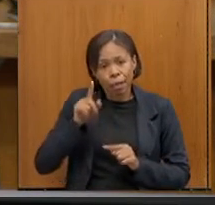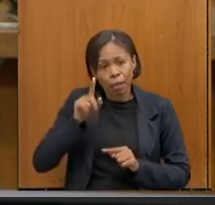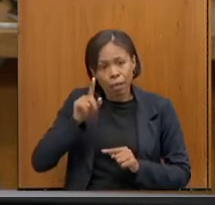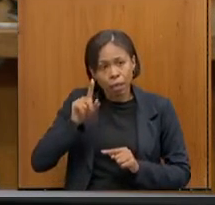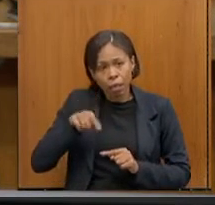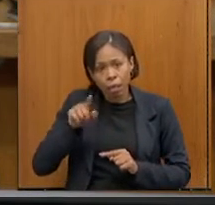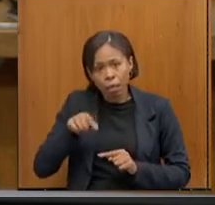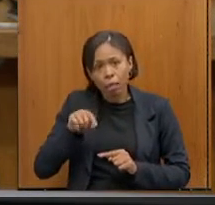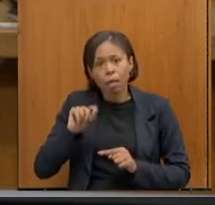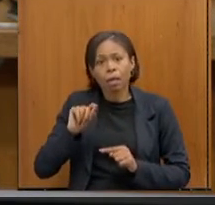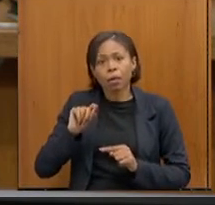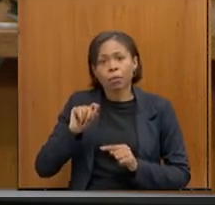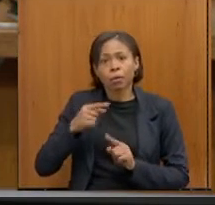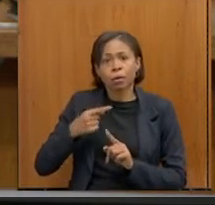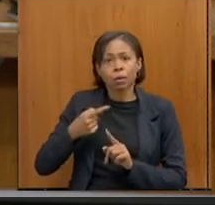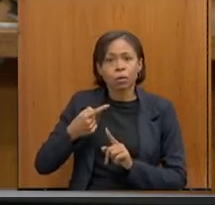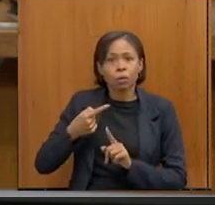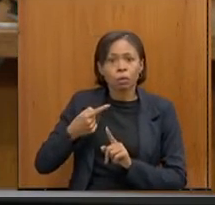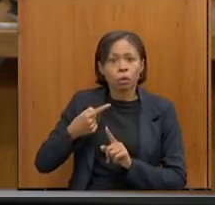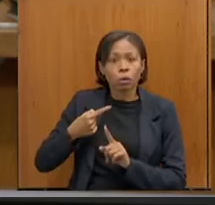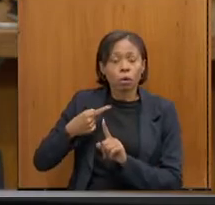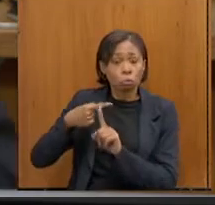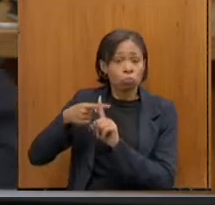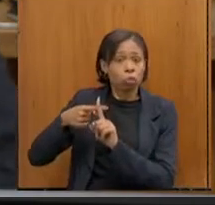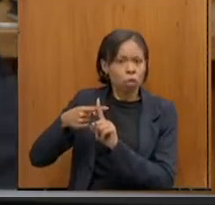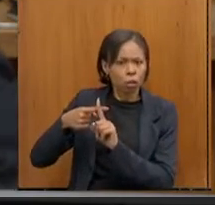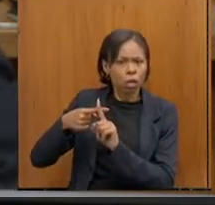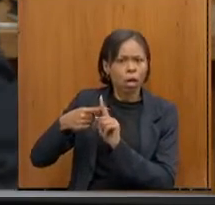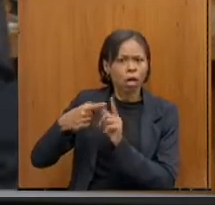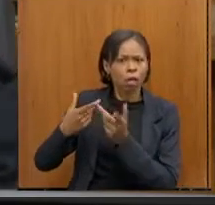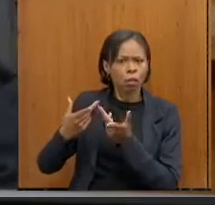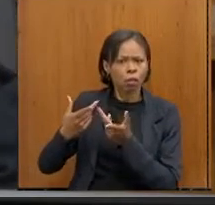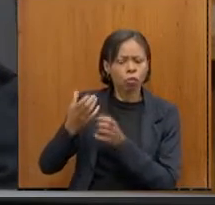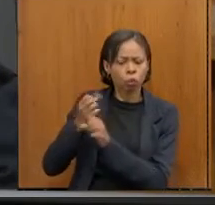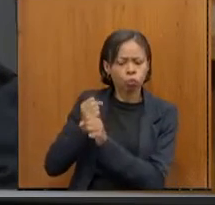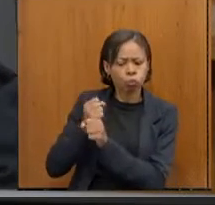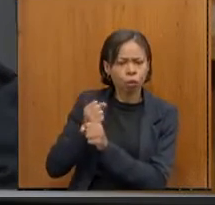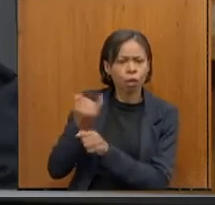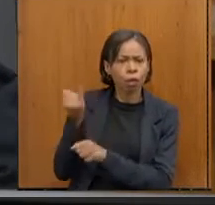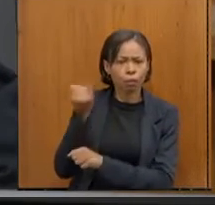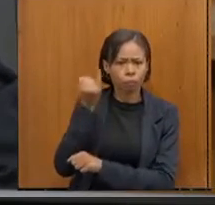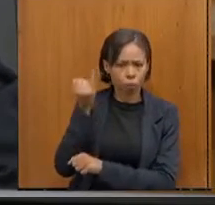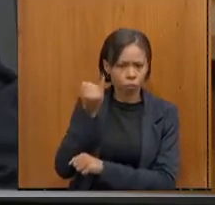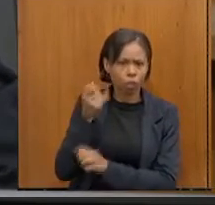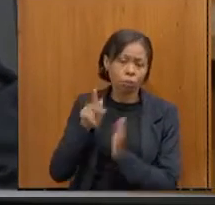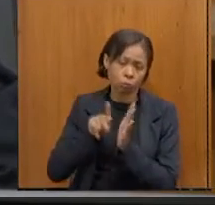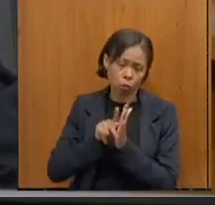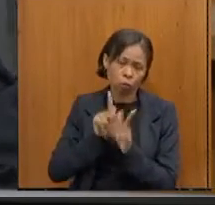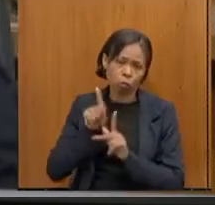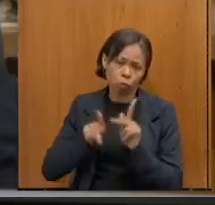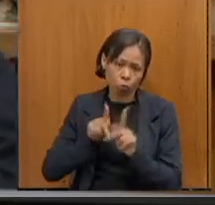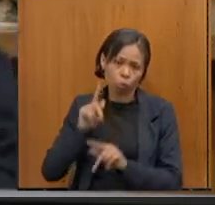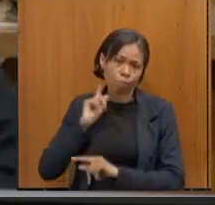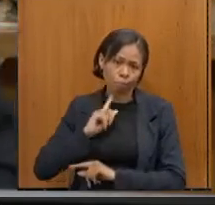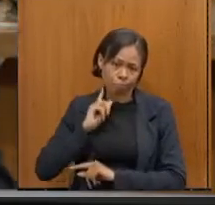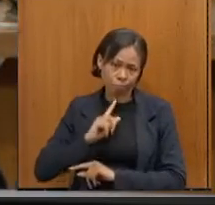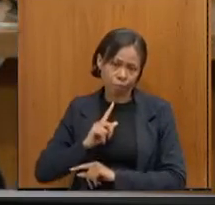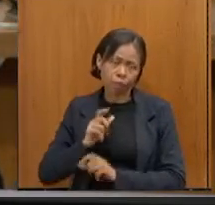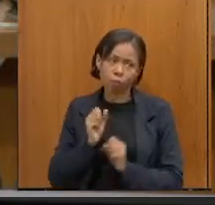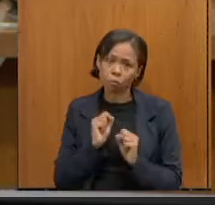construídos pelo povo Mineiro e que seria fundamental que pudessem continuar junto com a Cemig né as alternativas que existem